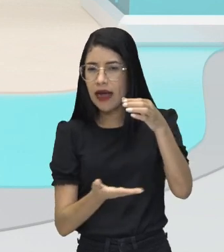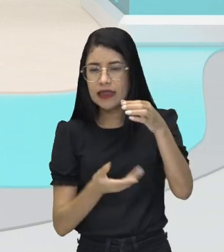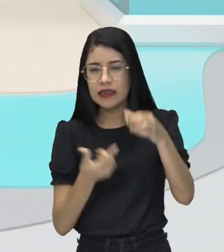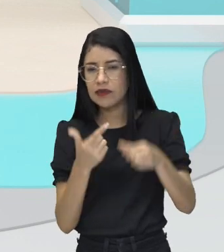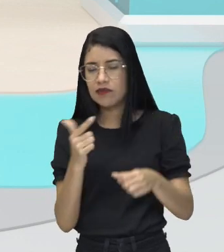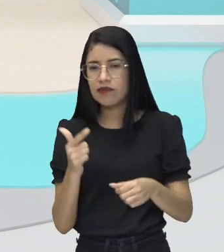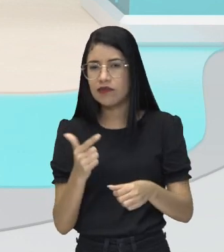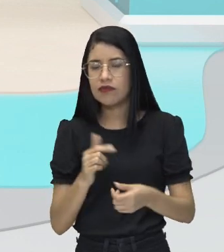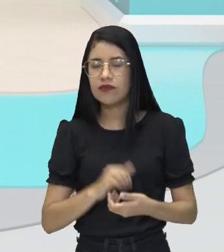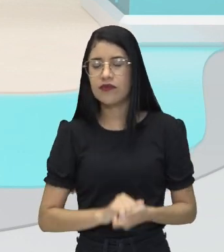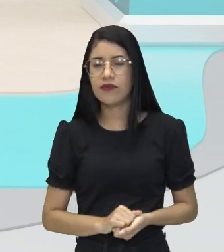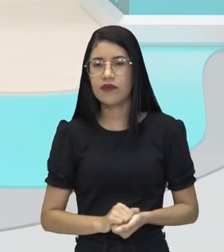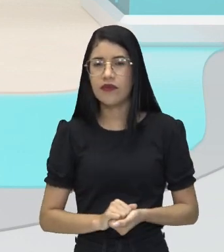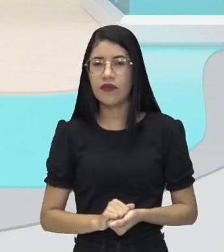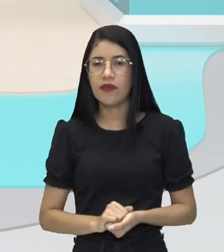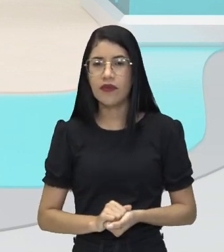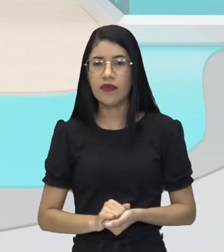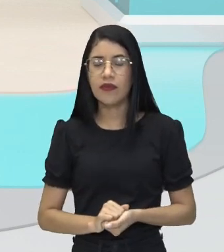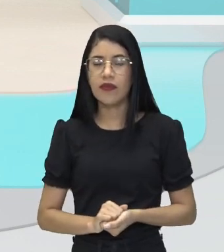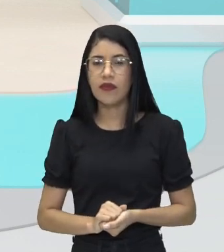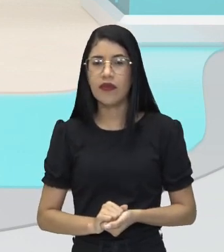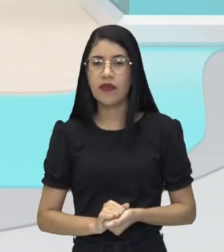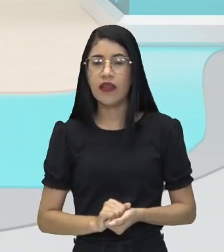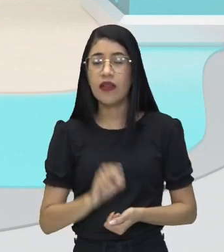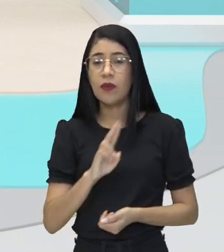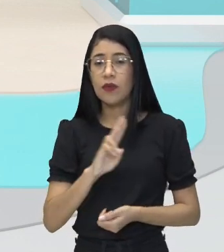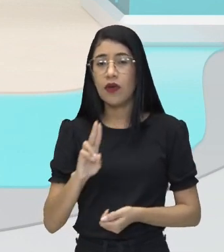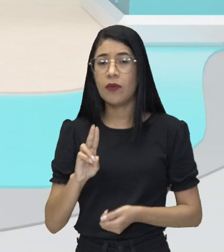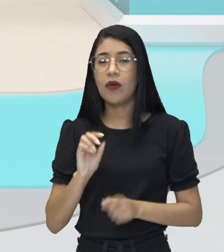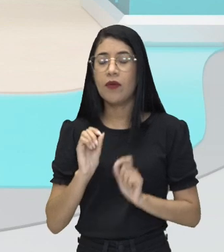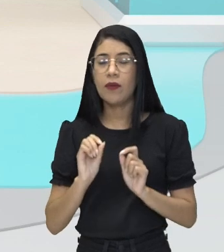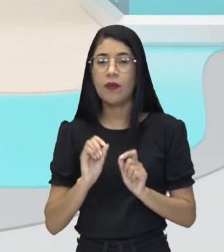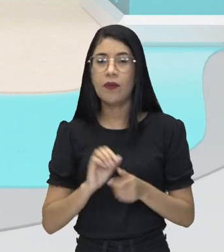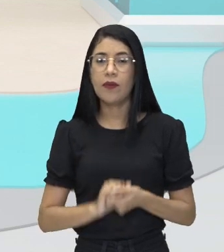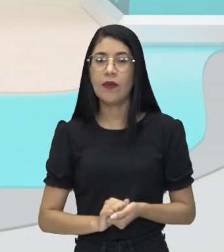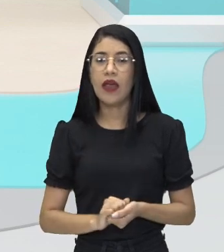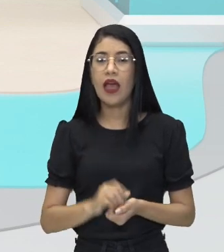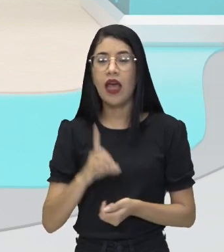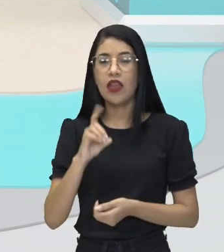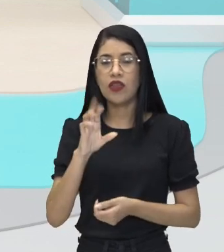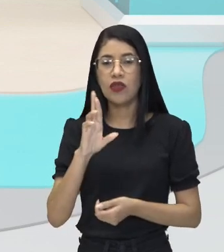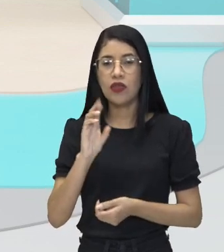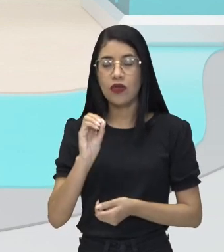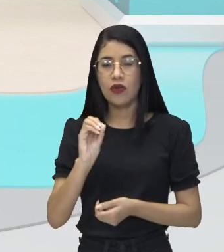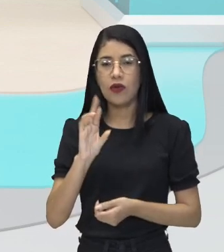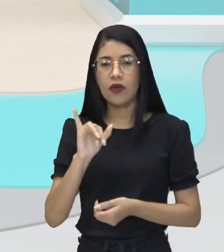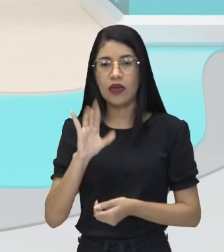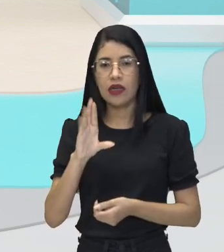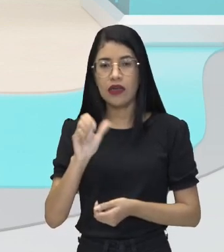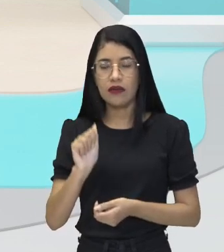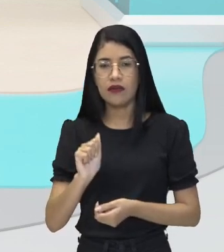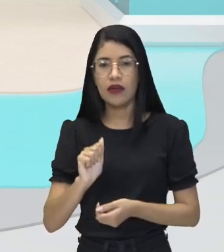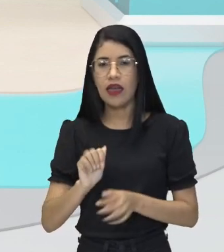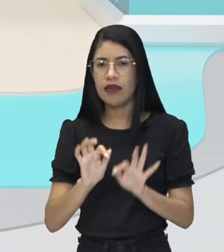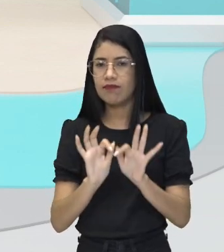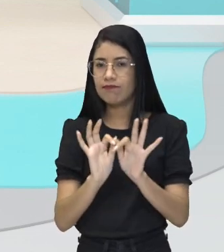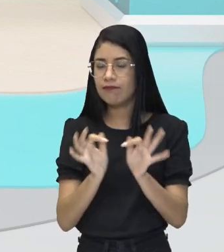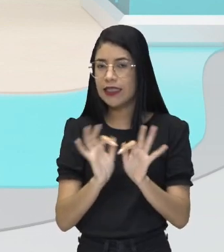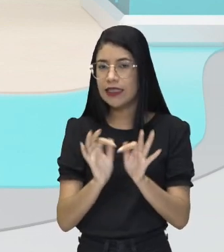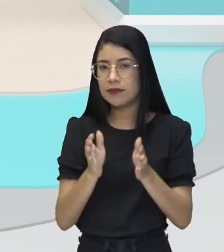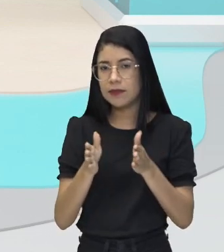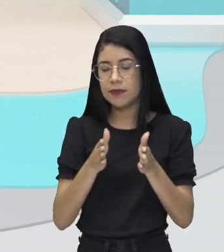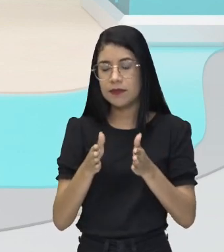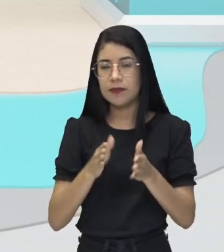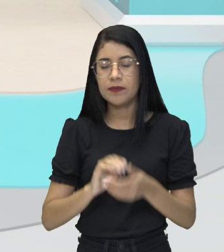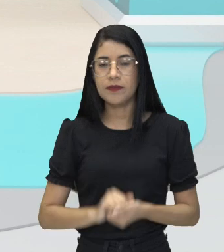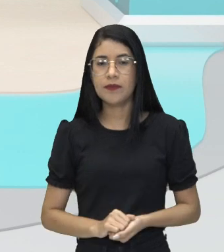uma base lá no final. Então, ela é denominada uma das ordens mais simples que tem nesse período. E